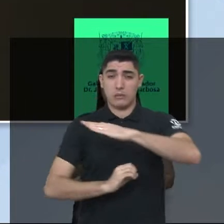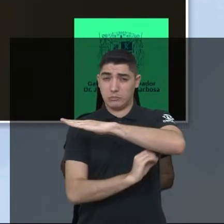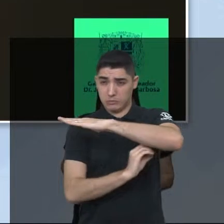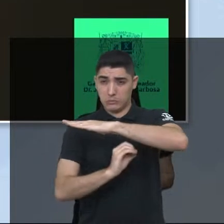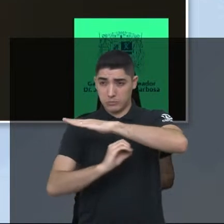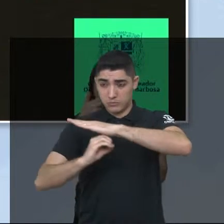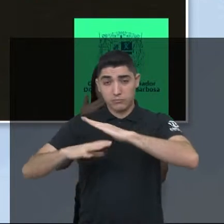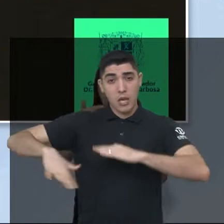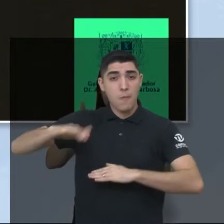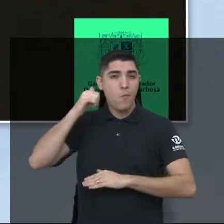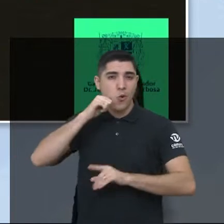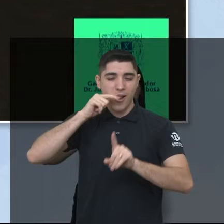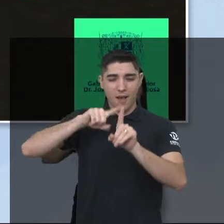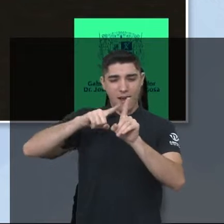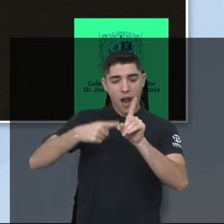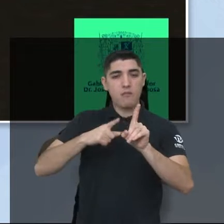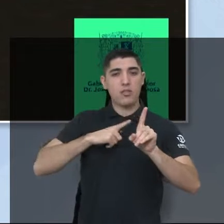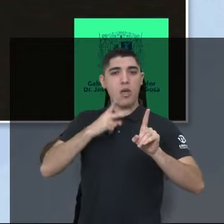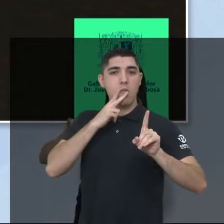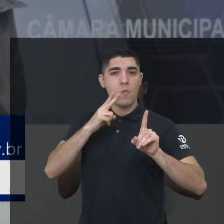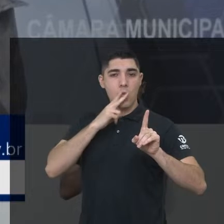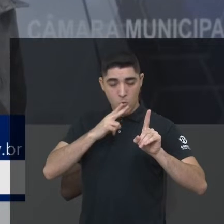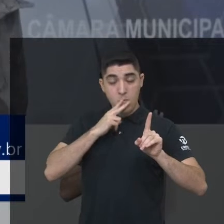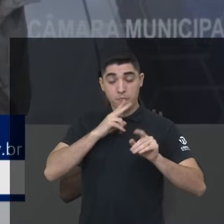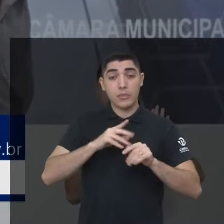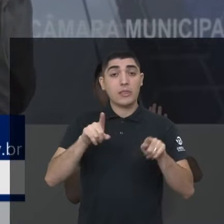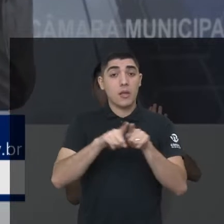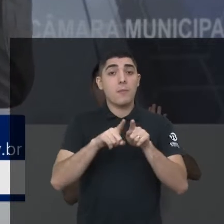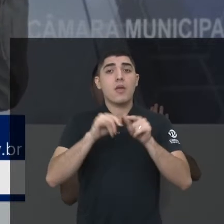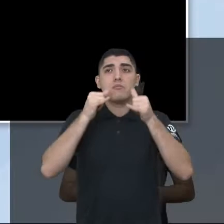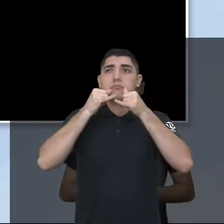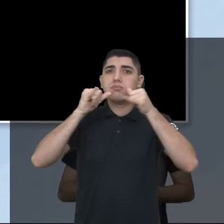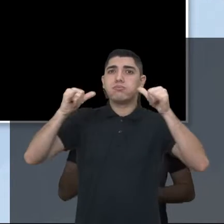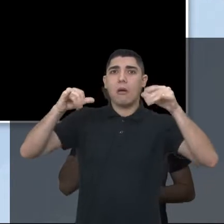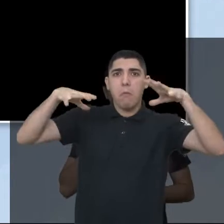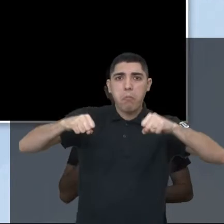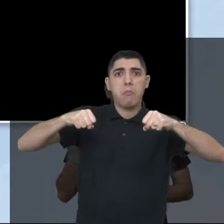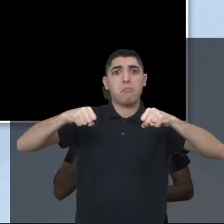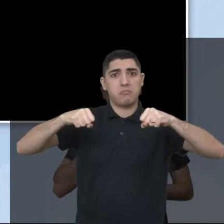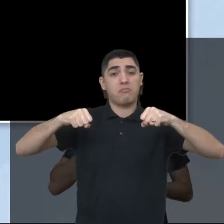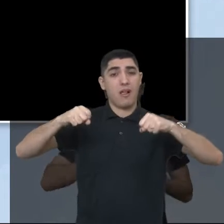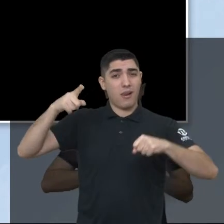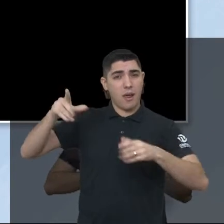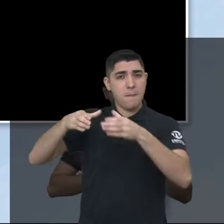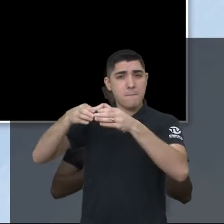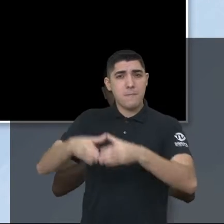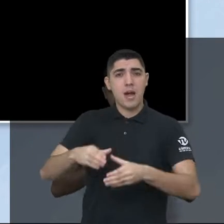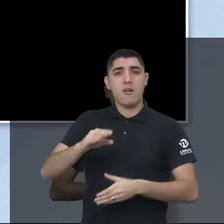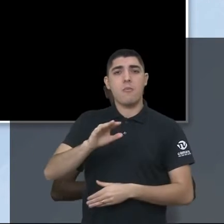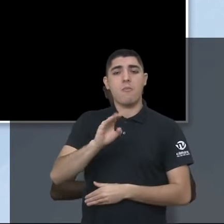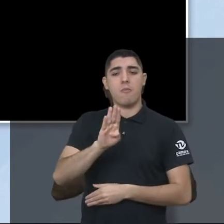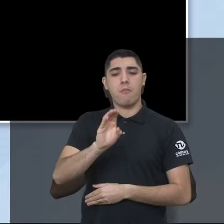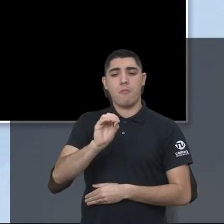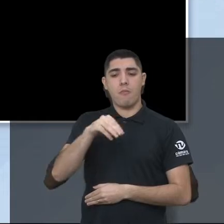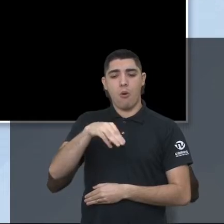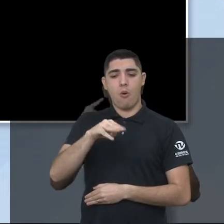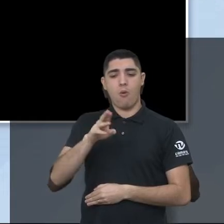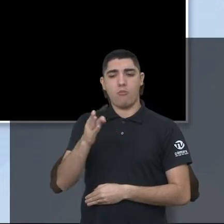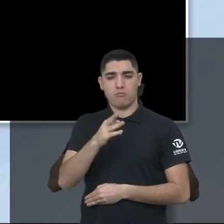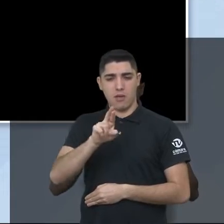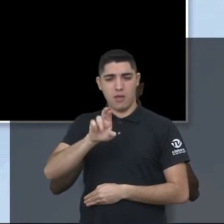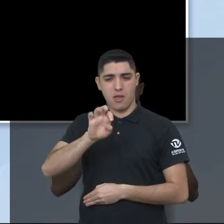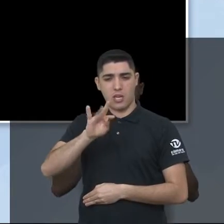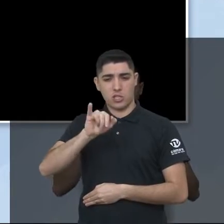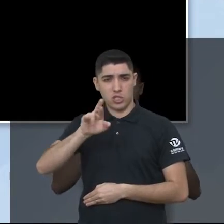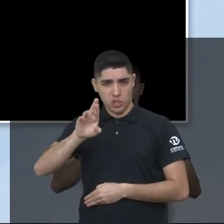entre mulheres fumantes durante a gestação, desligamento da energia elétrica em residências do bairro Fazenda Bom Retiro